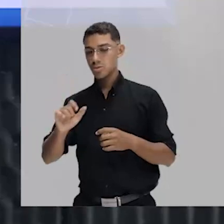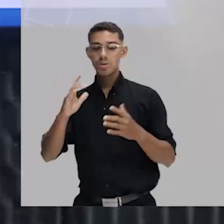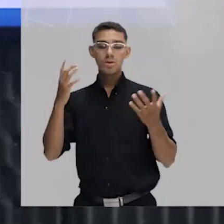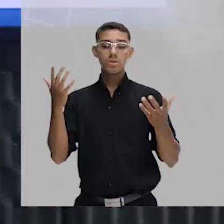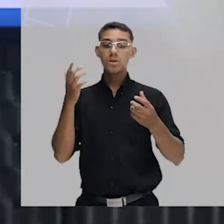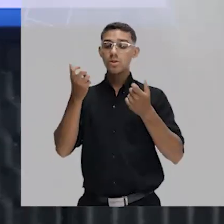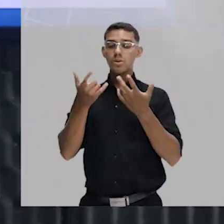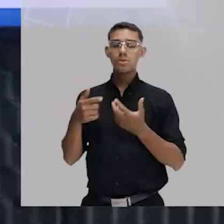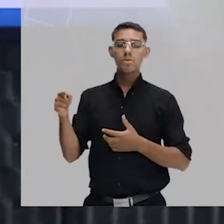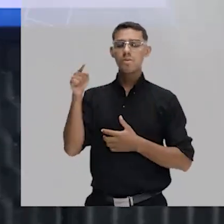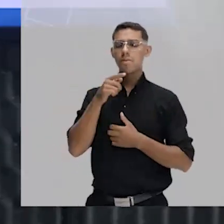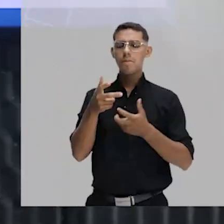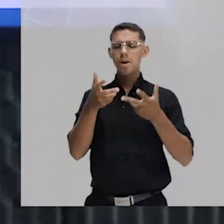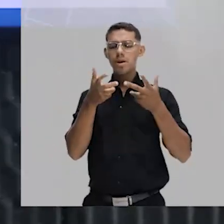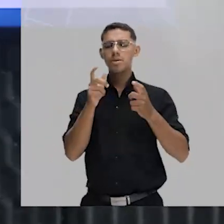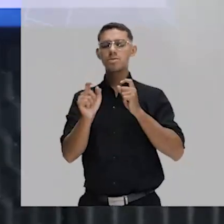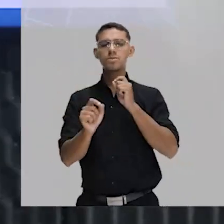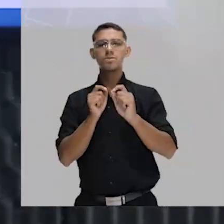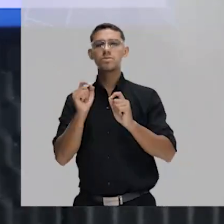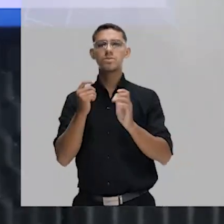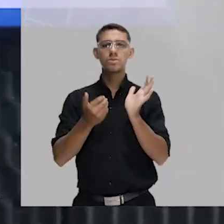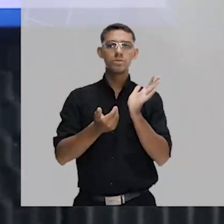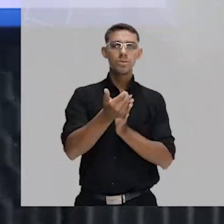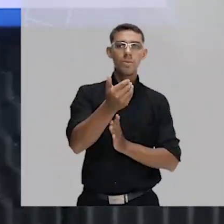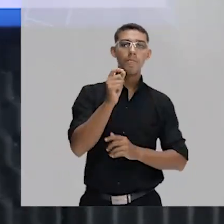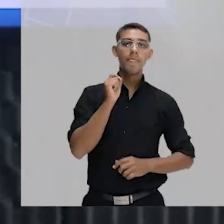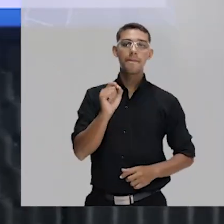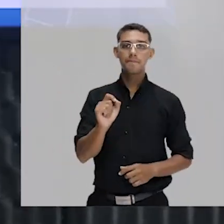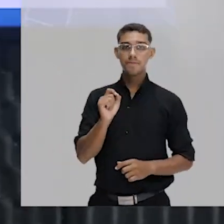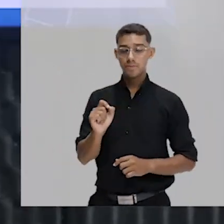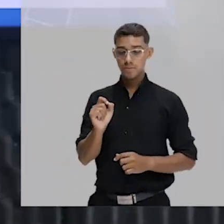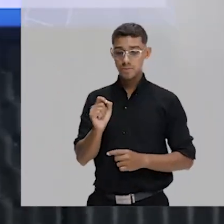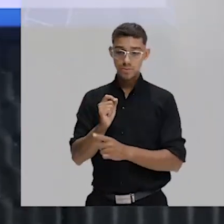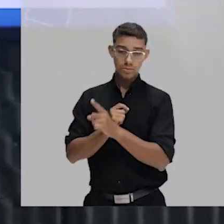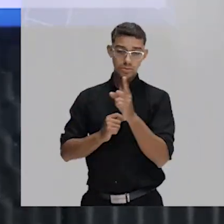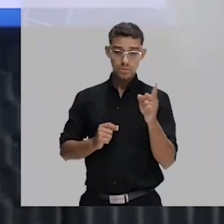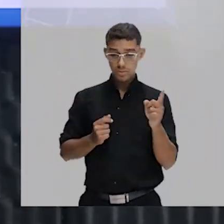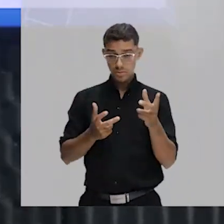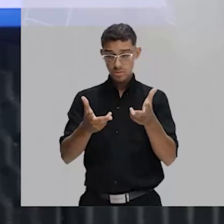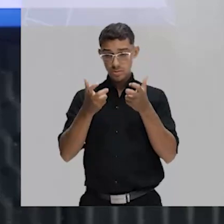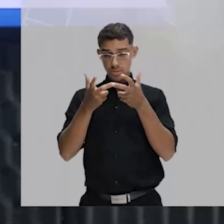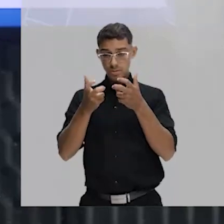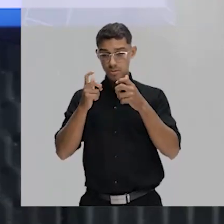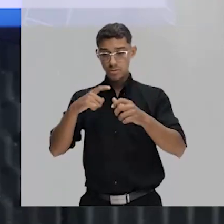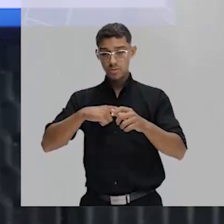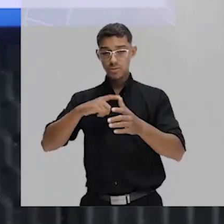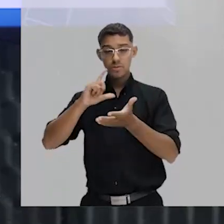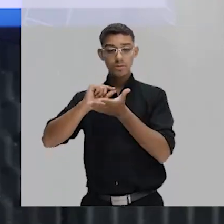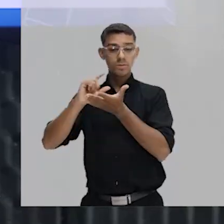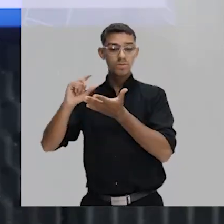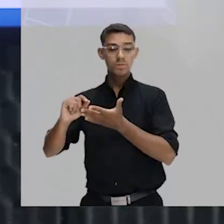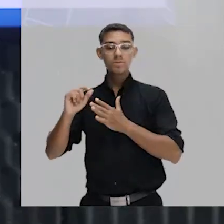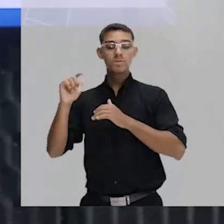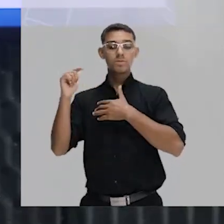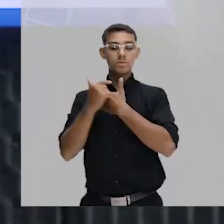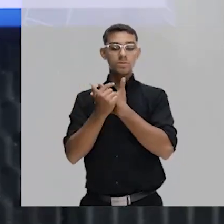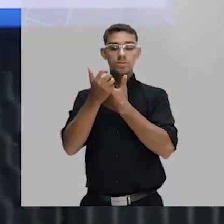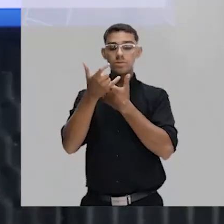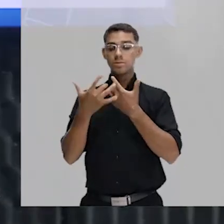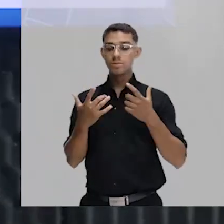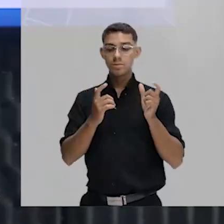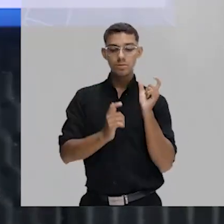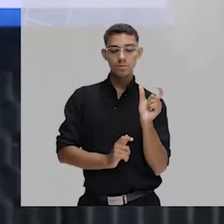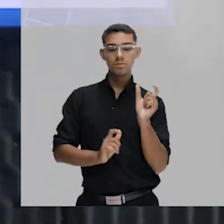que vocês percebem bem por aí logo de início? A gente percebe que o artigo está ali com a função de acompanhar